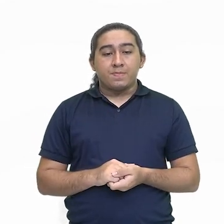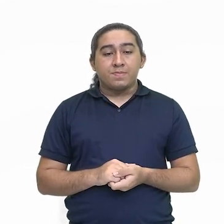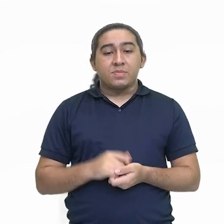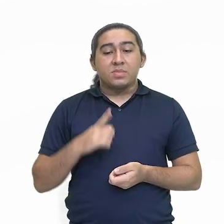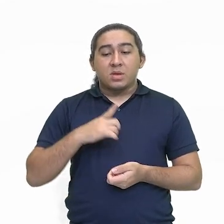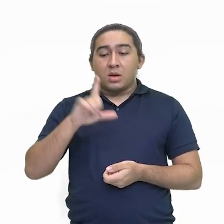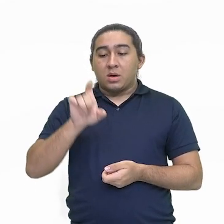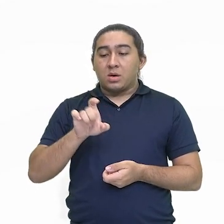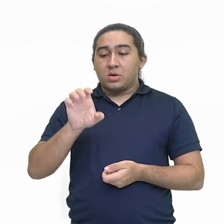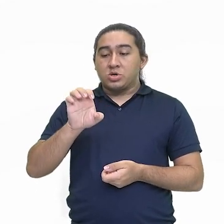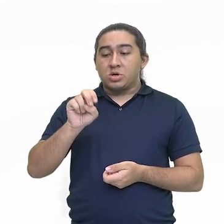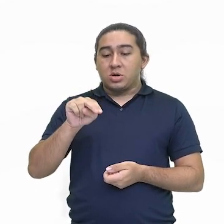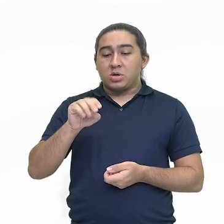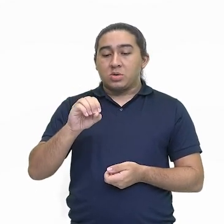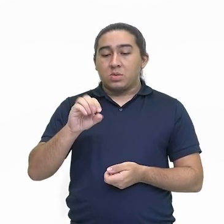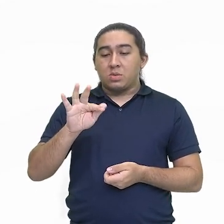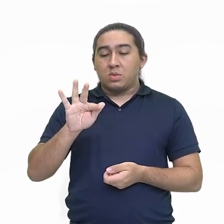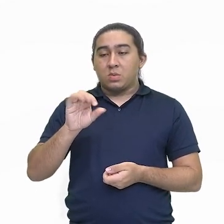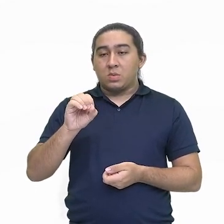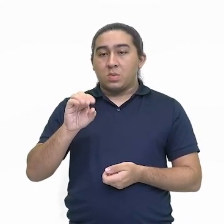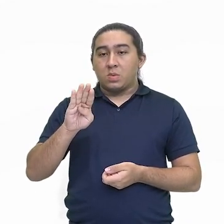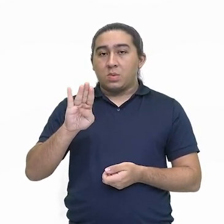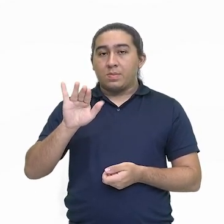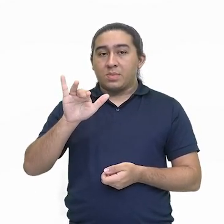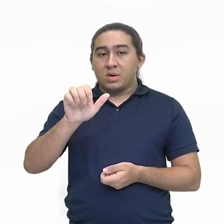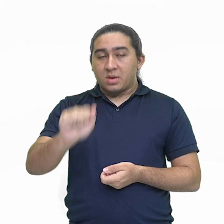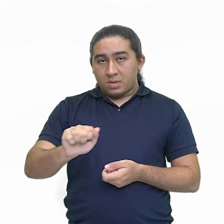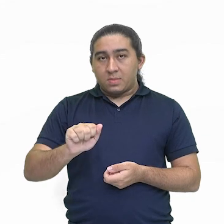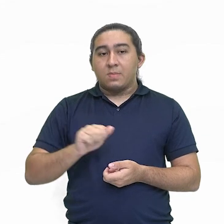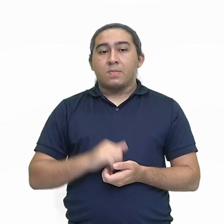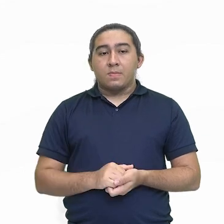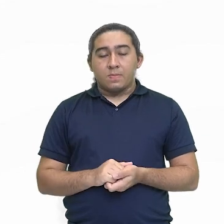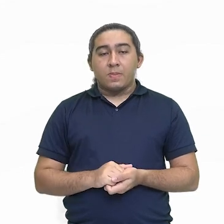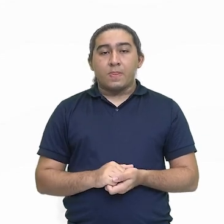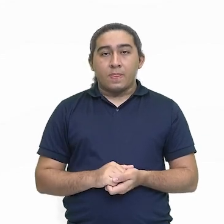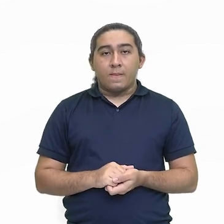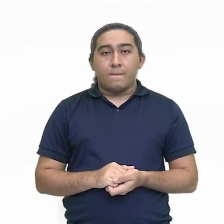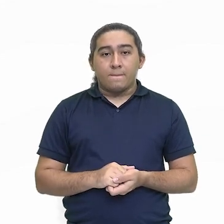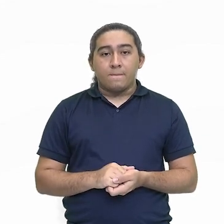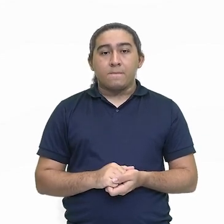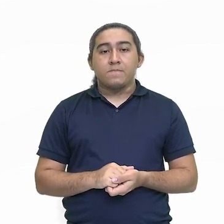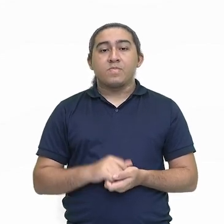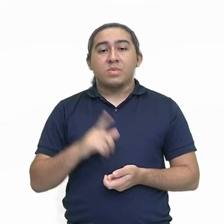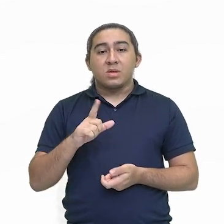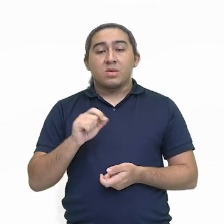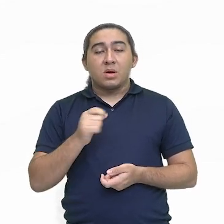que a aversão ao imigrante, né? Aquela pessoa que está chegando, que está